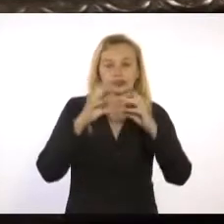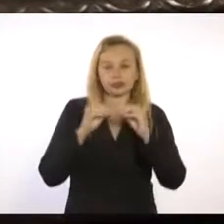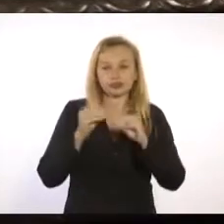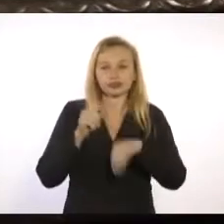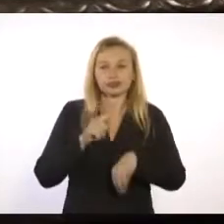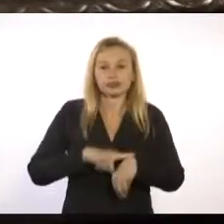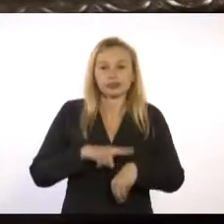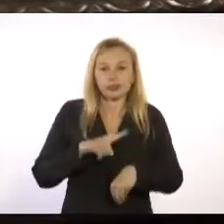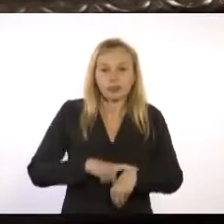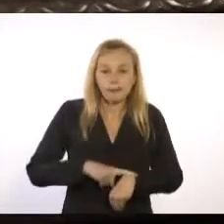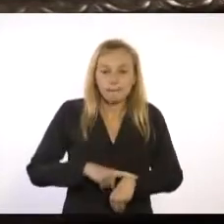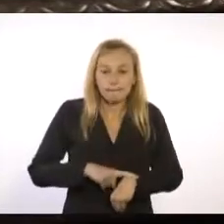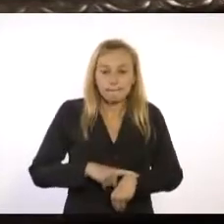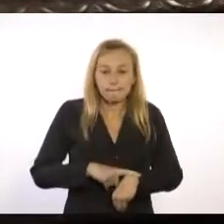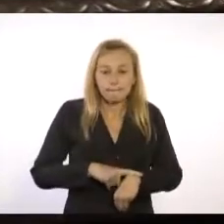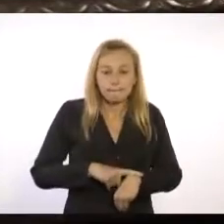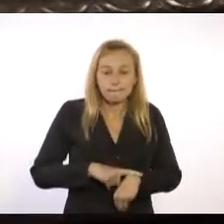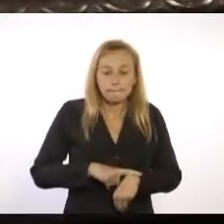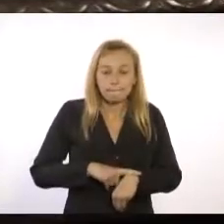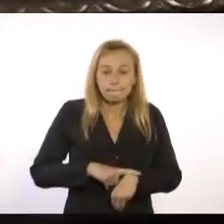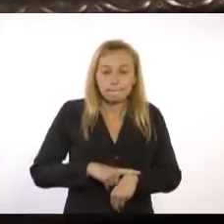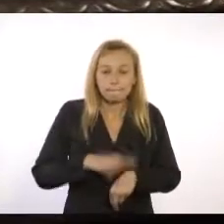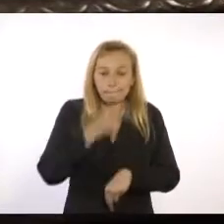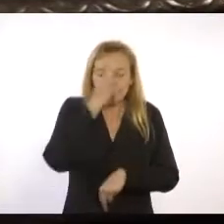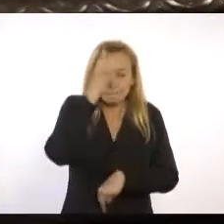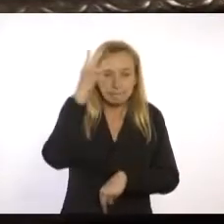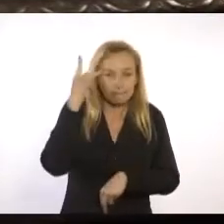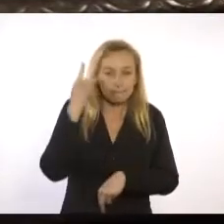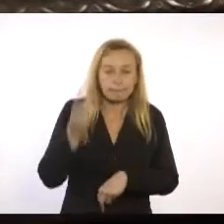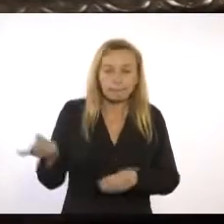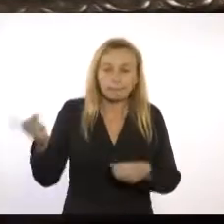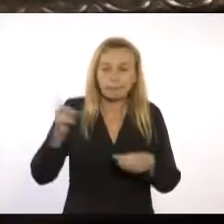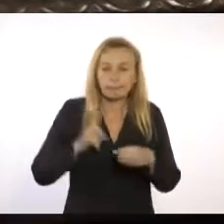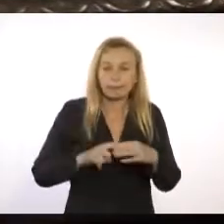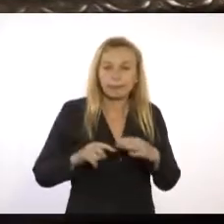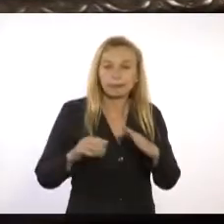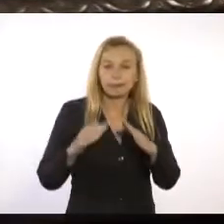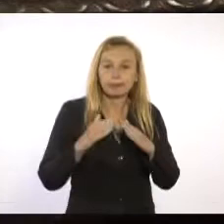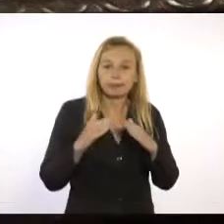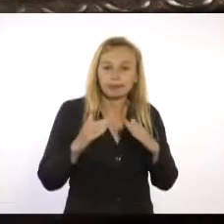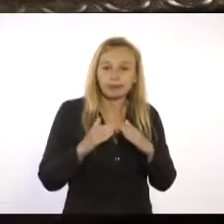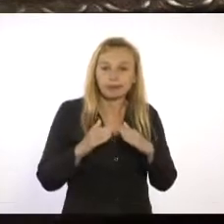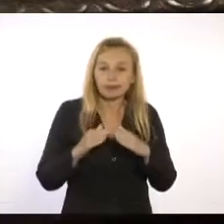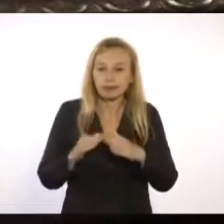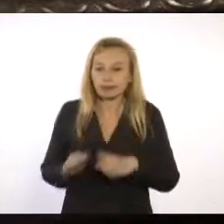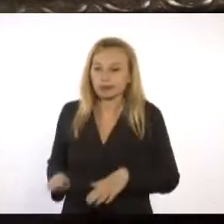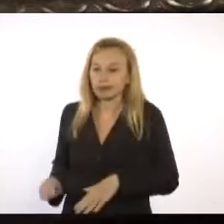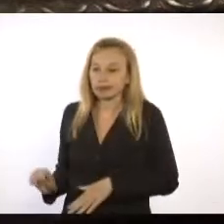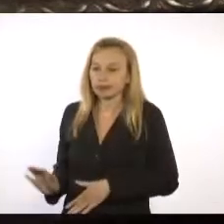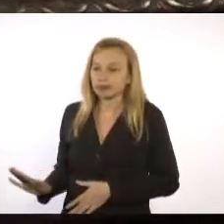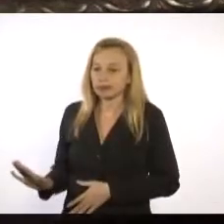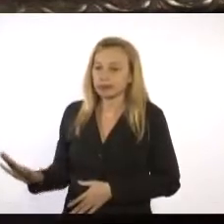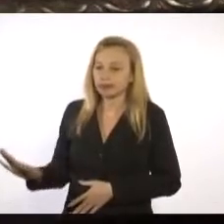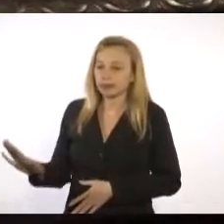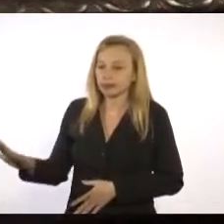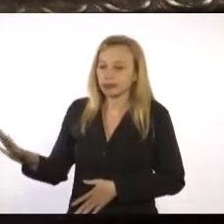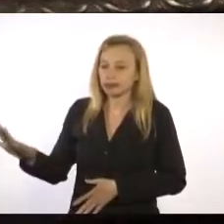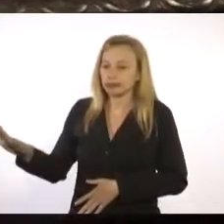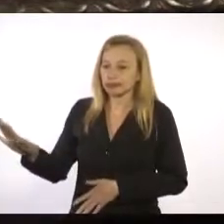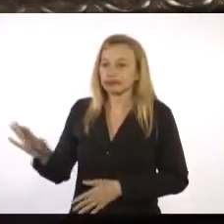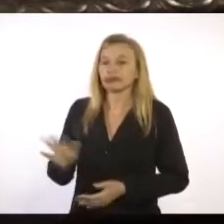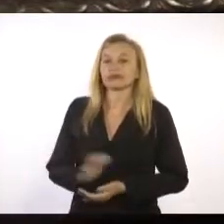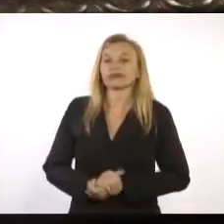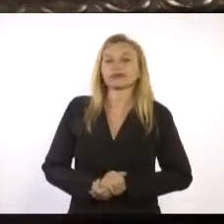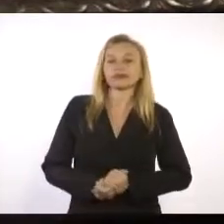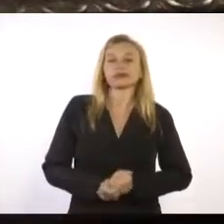momento em que pessoas voltavam para casa, em favela e periferia do estado do Rio de Janeiro, voltavam